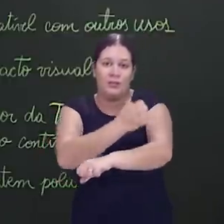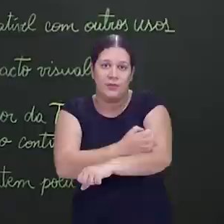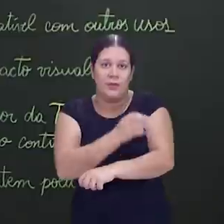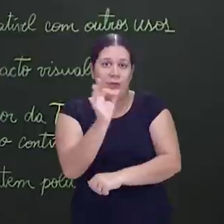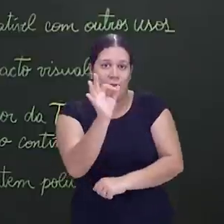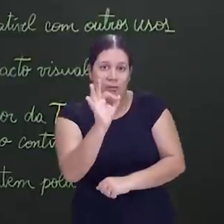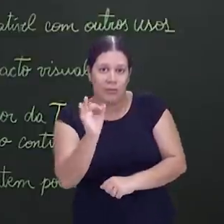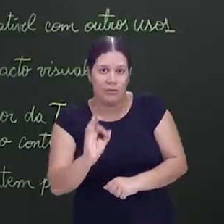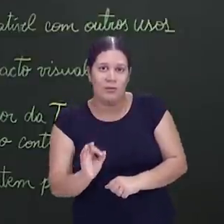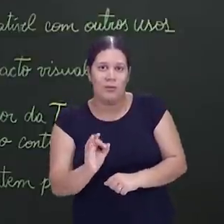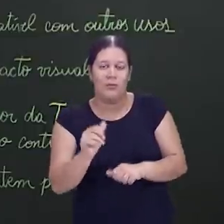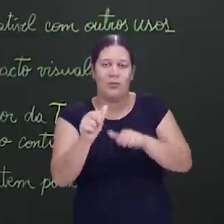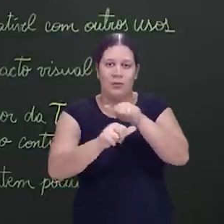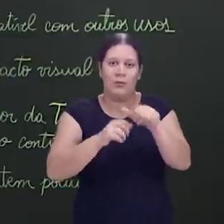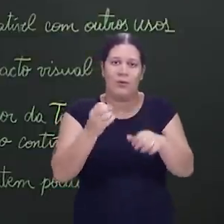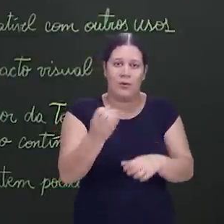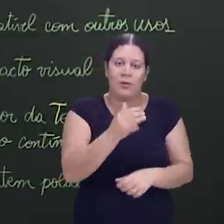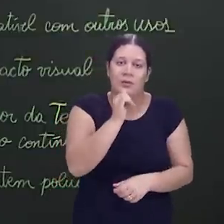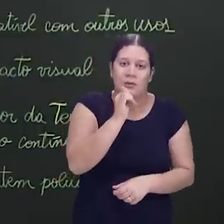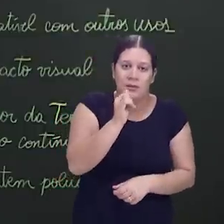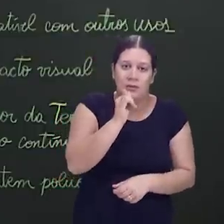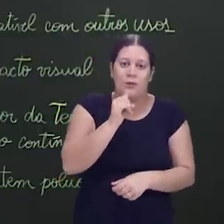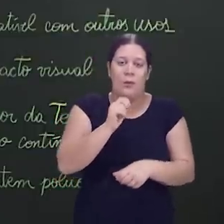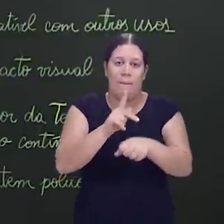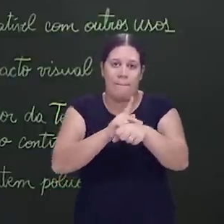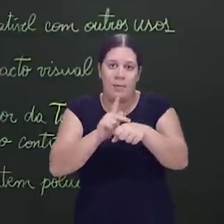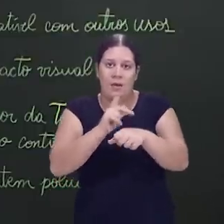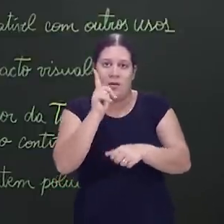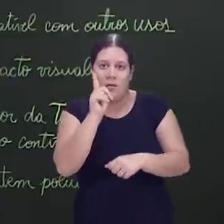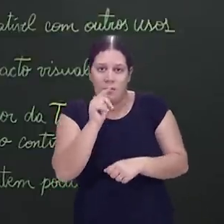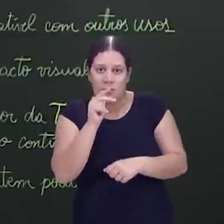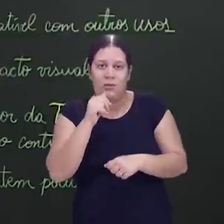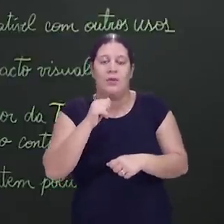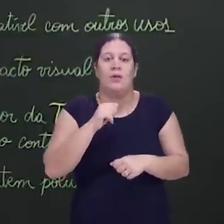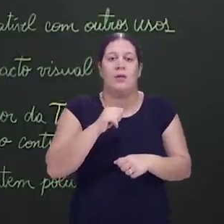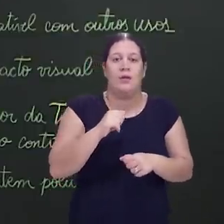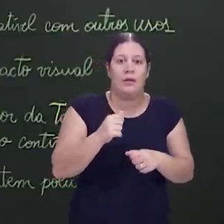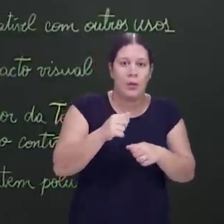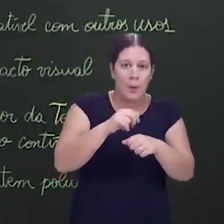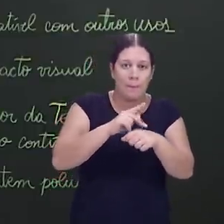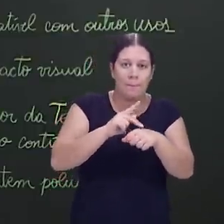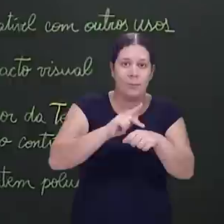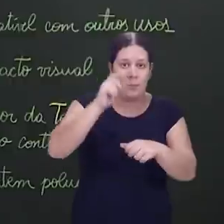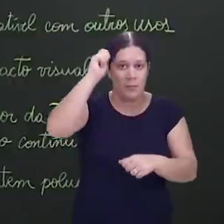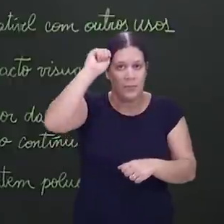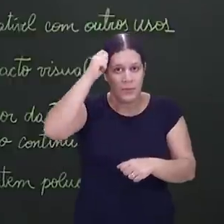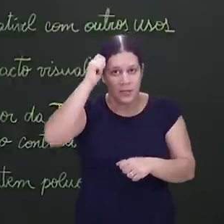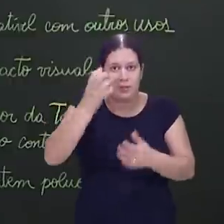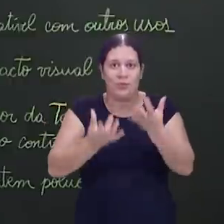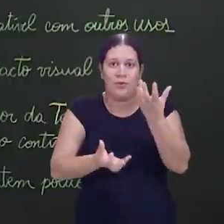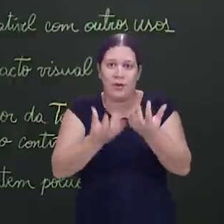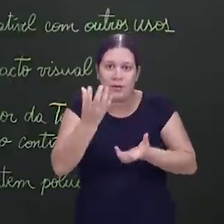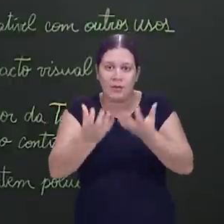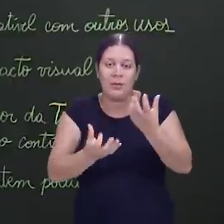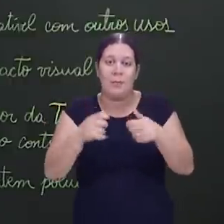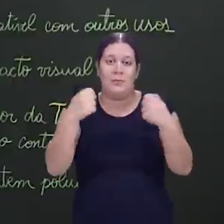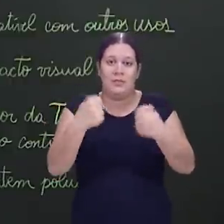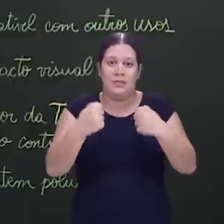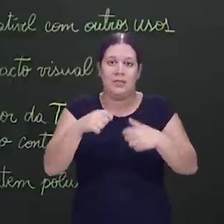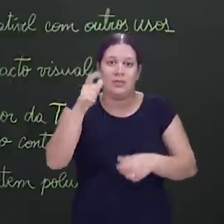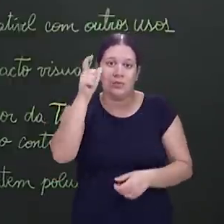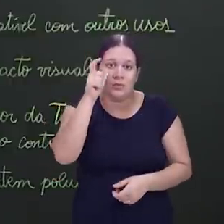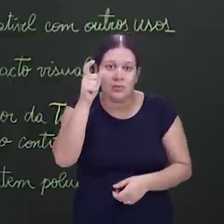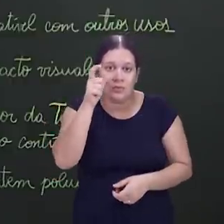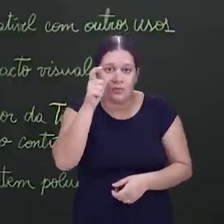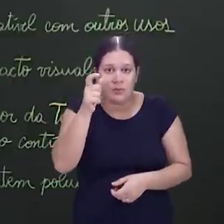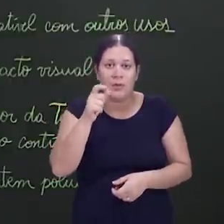renováveis, como o petróleo, o carvão, elas são finitas, elas são muito poluentes e que há um olhar, um alerta sobre elas